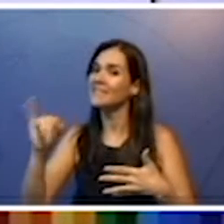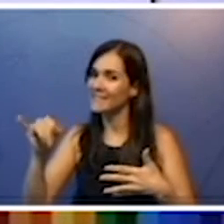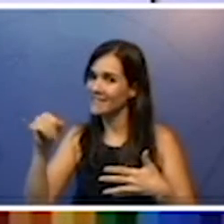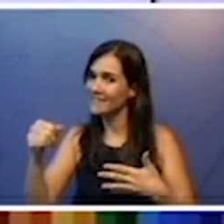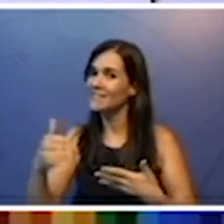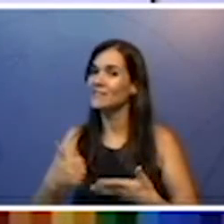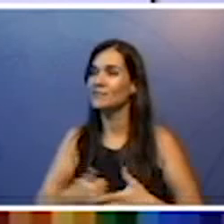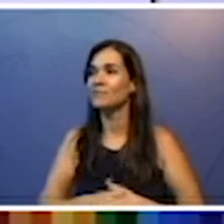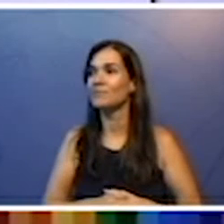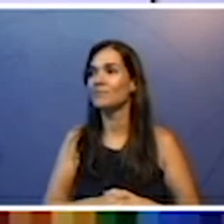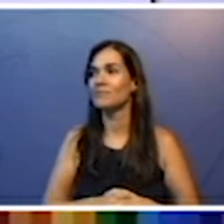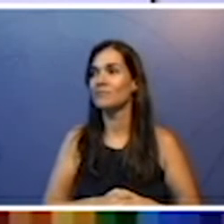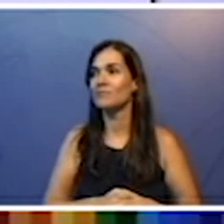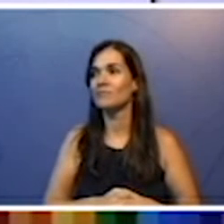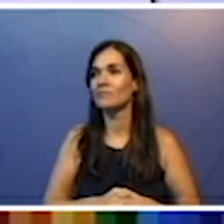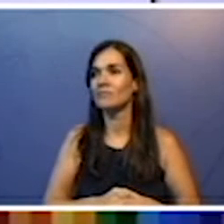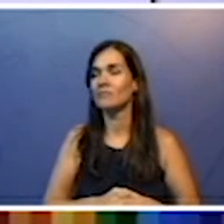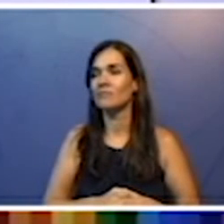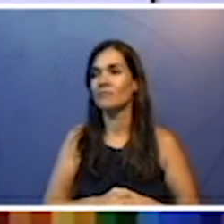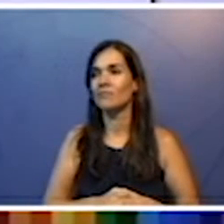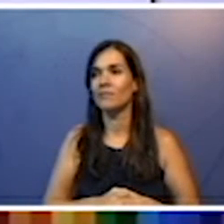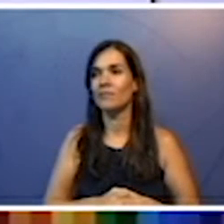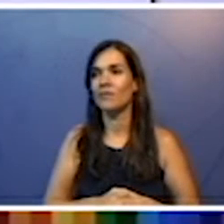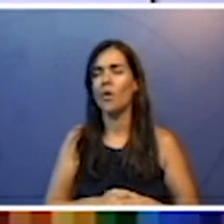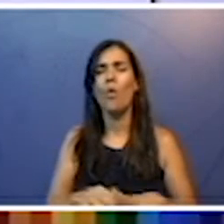foram. Eles se basearam na tabela para poder fazer.